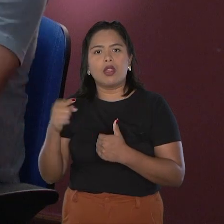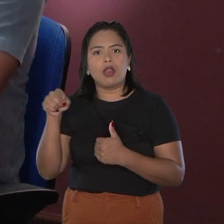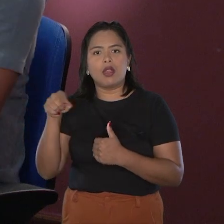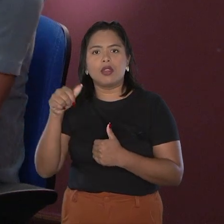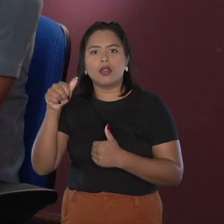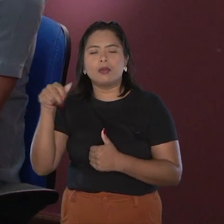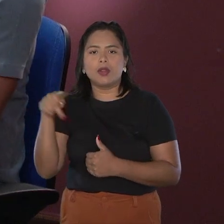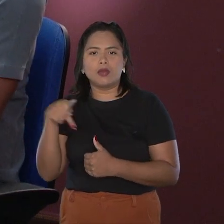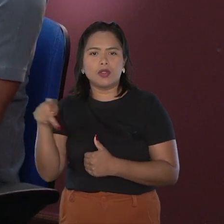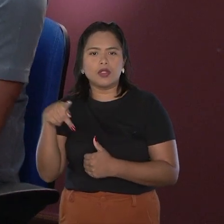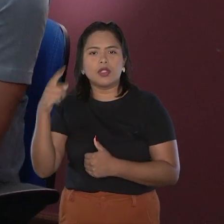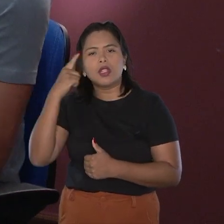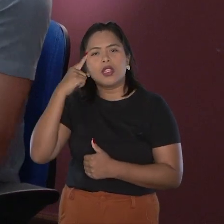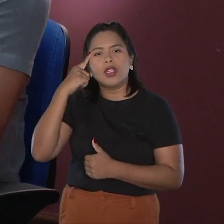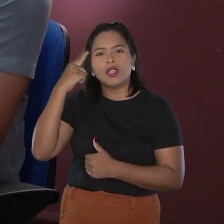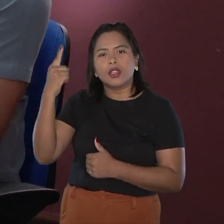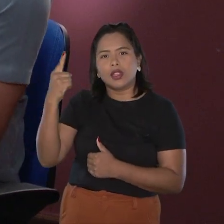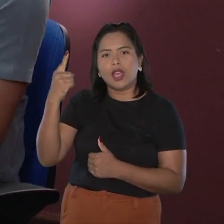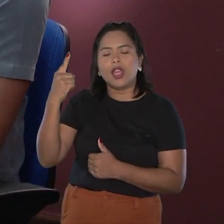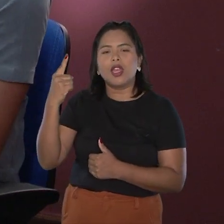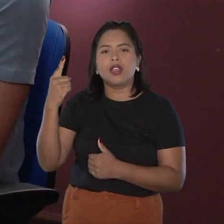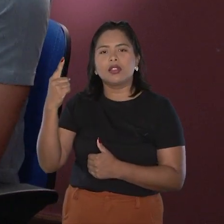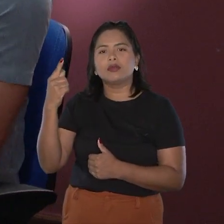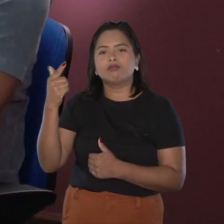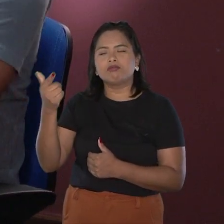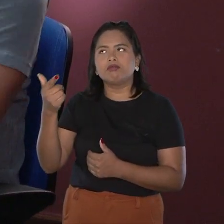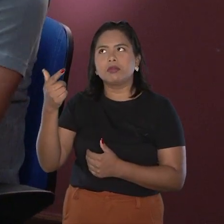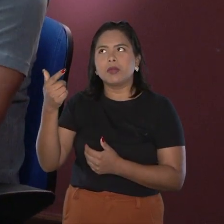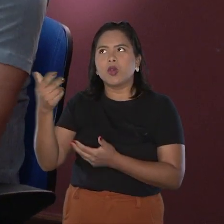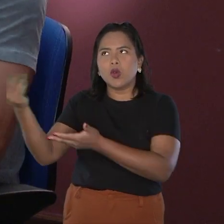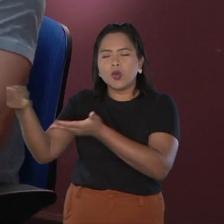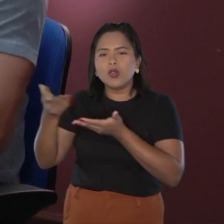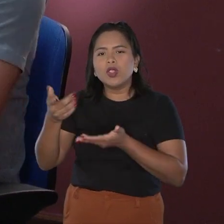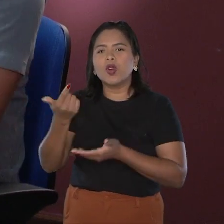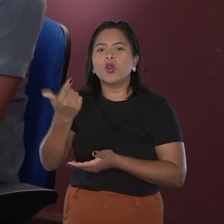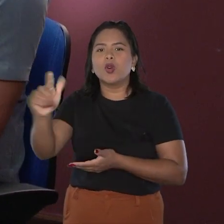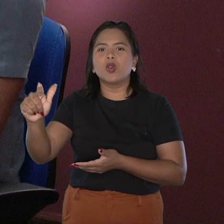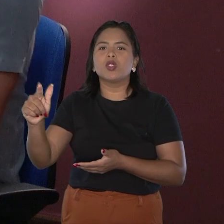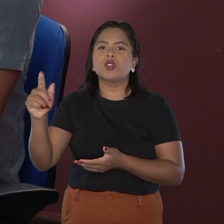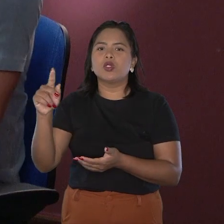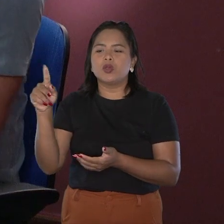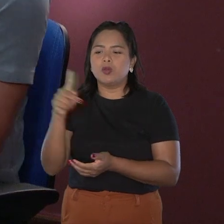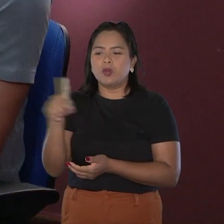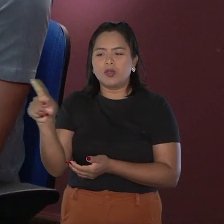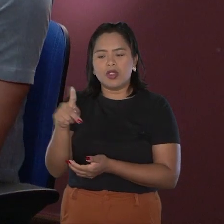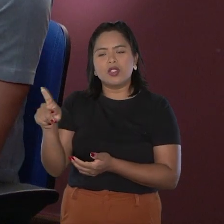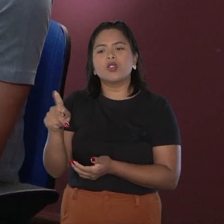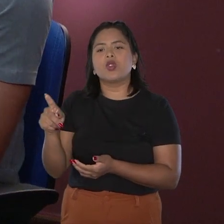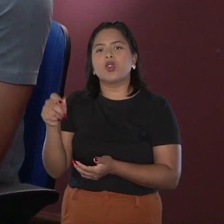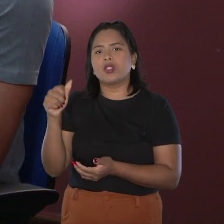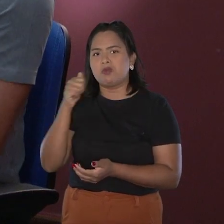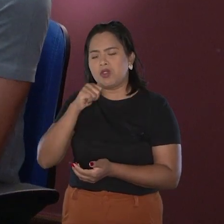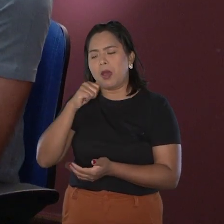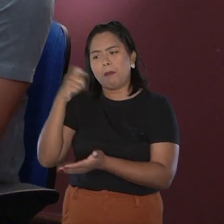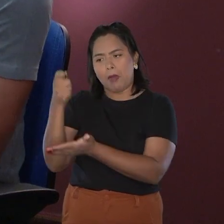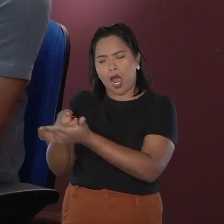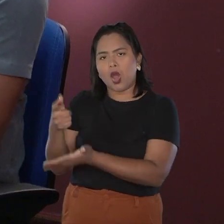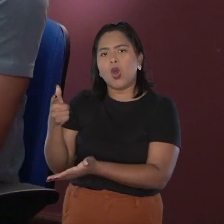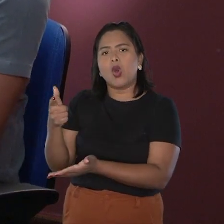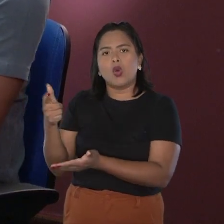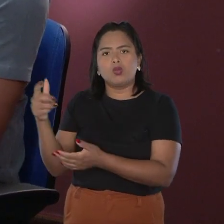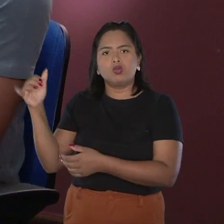inclusive financiou isso a vinda dele para cá ela pagou aí tá até agora angustiando tudo e